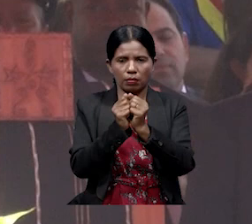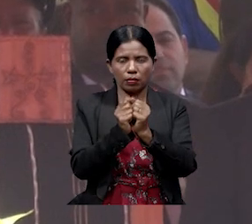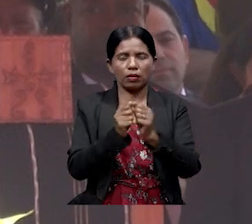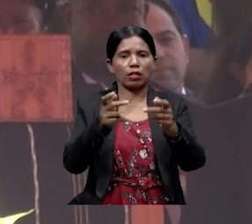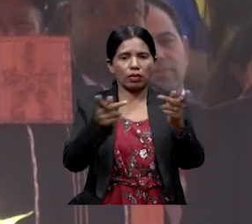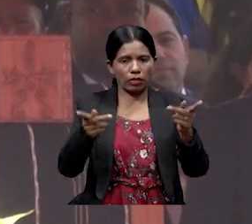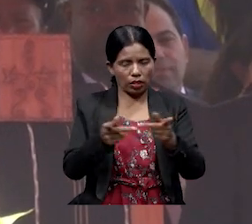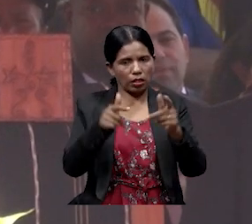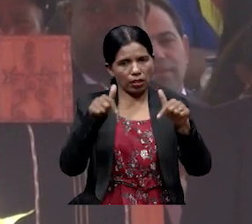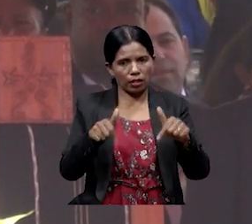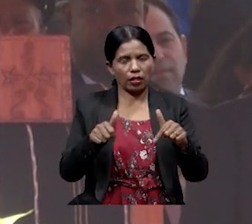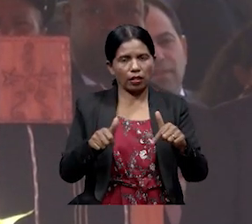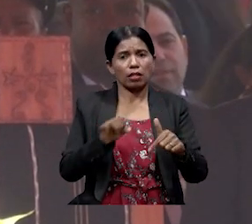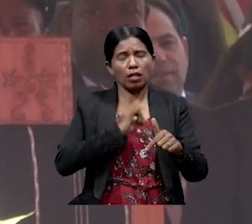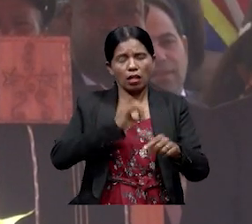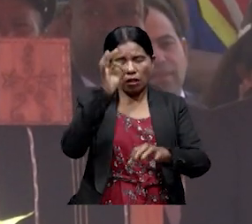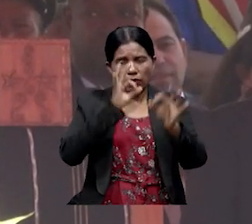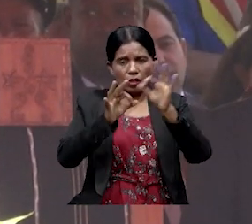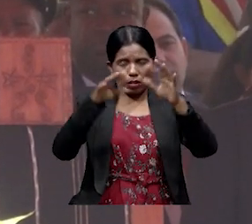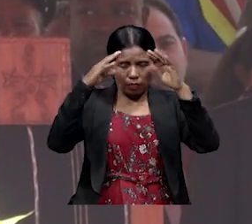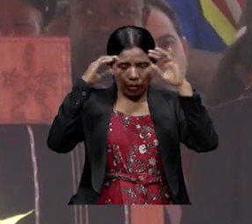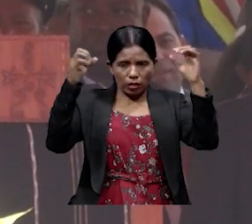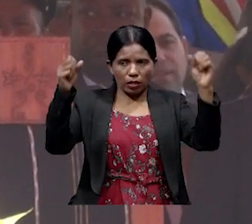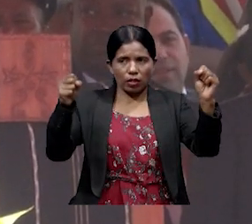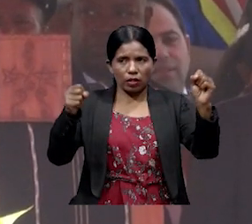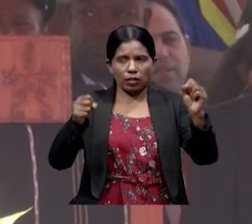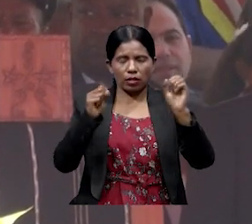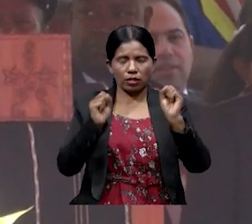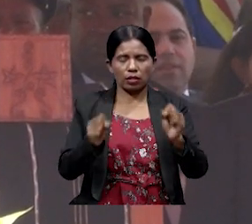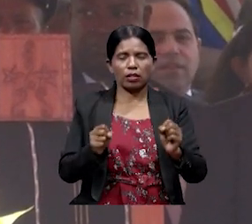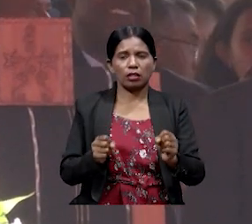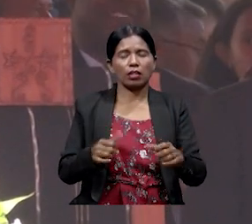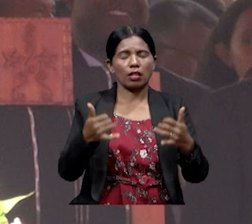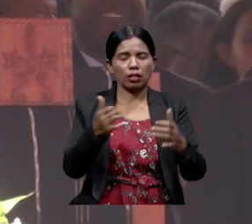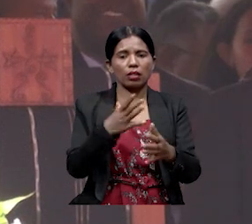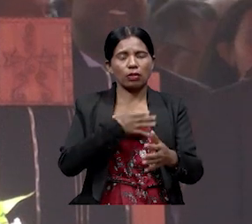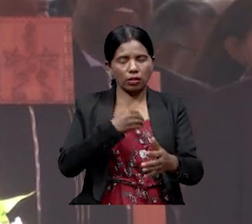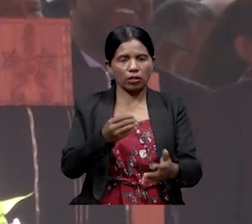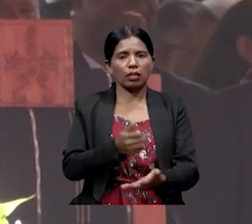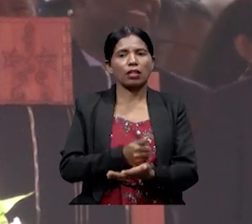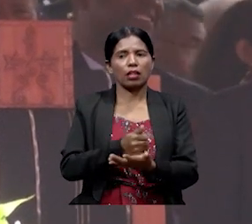Jané, ao fiar que presidente, vira-se igual a Tim Livre.